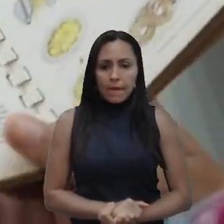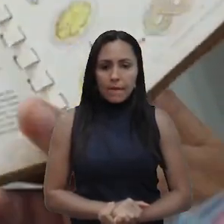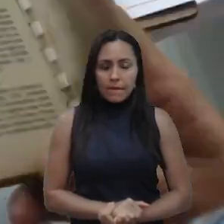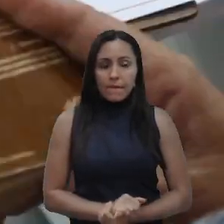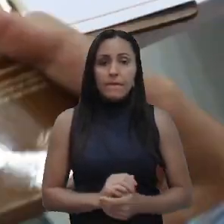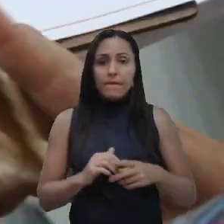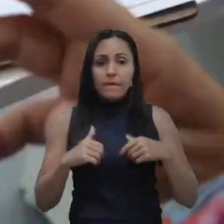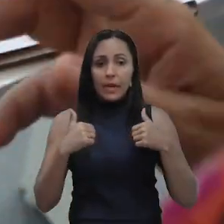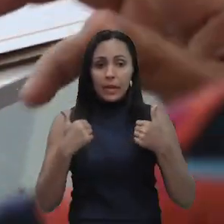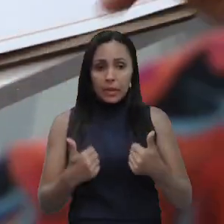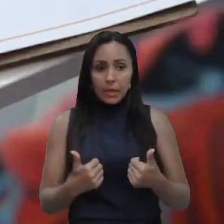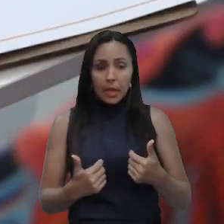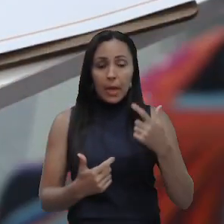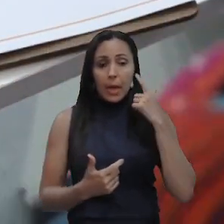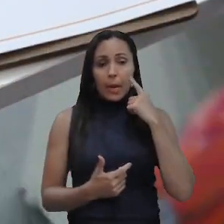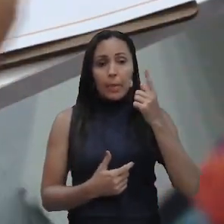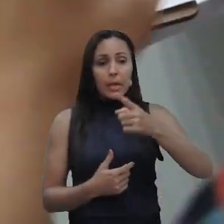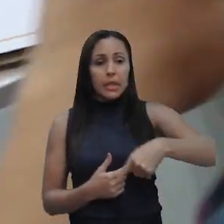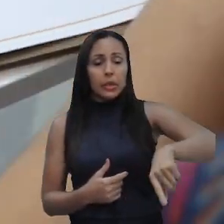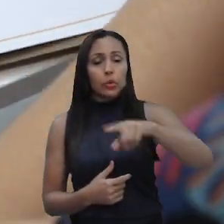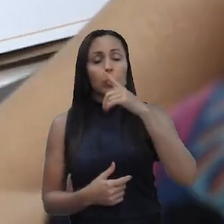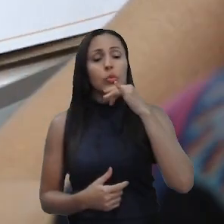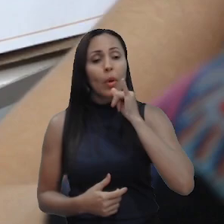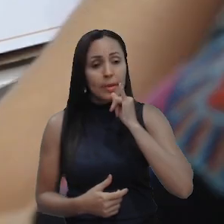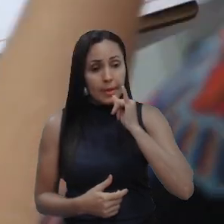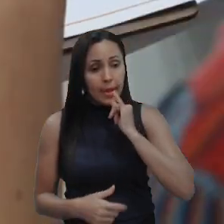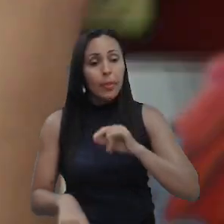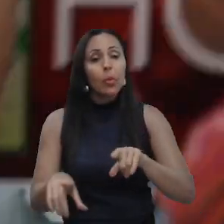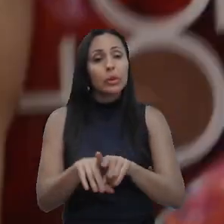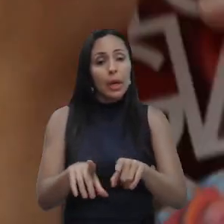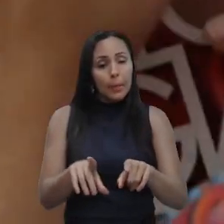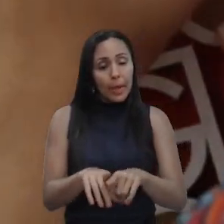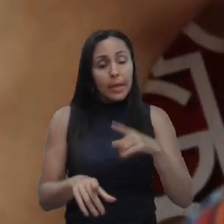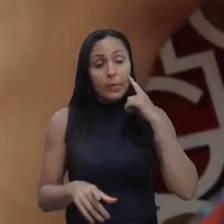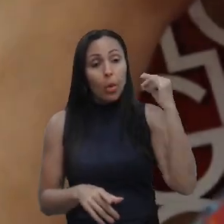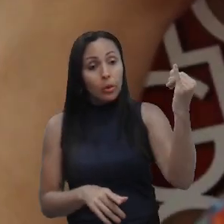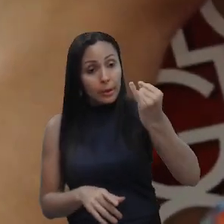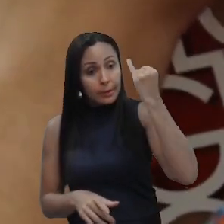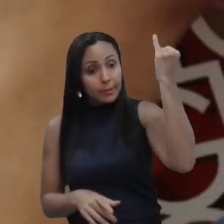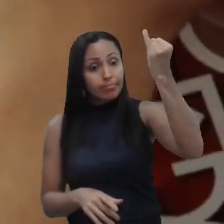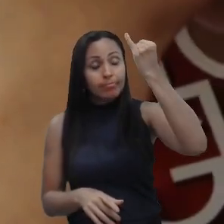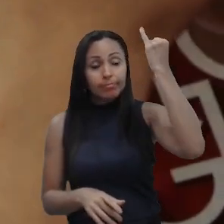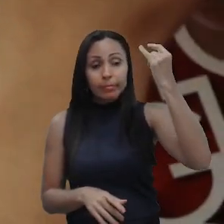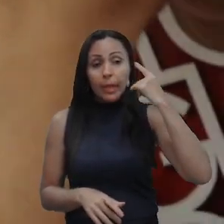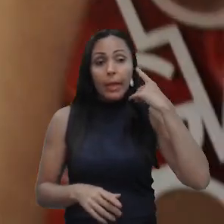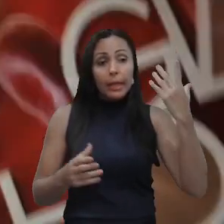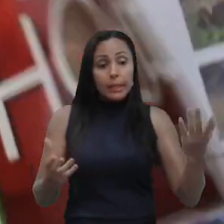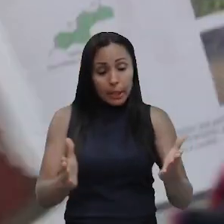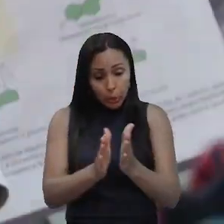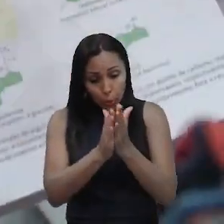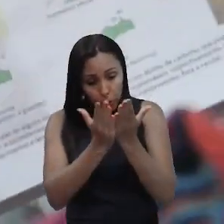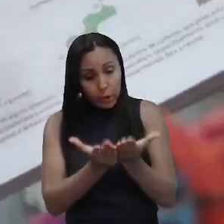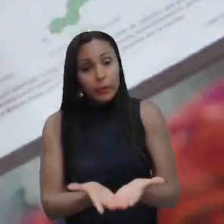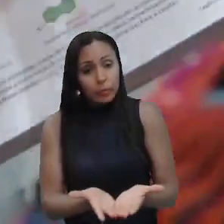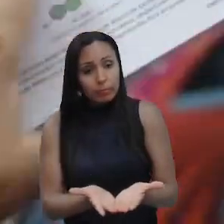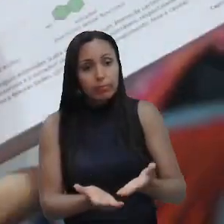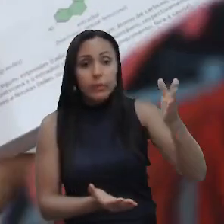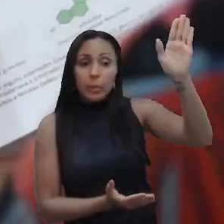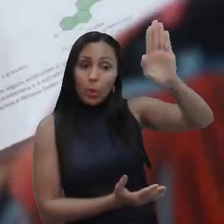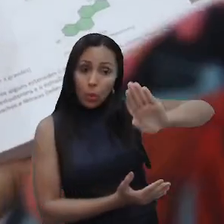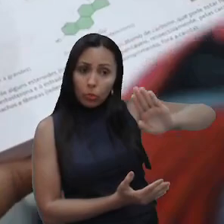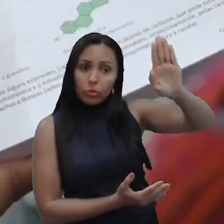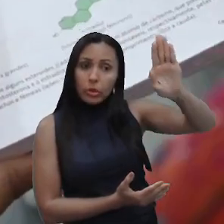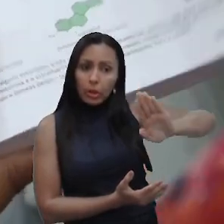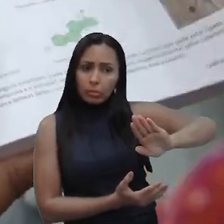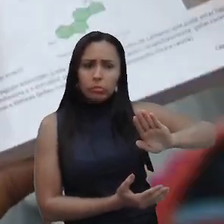Beleza? Mas aí eu trouxe um exemplo também interessante, que é de um livro de biologia, né?